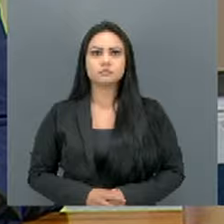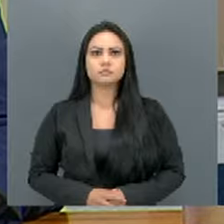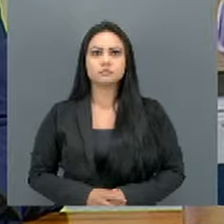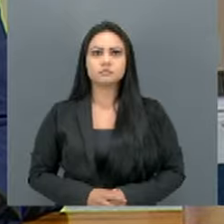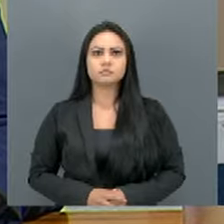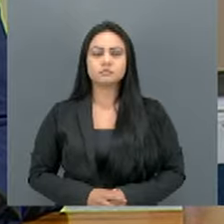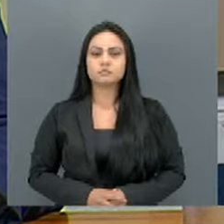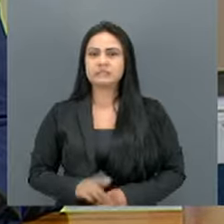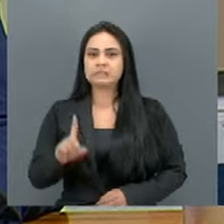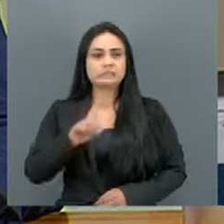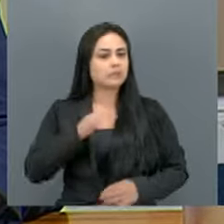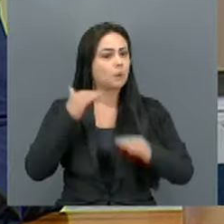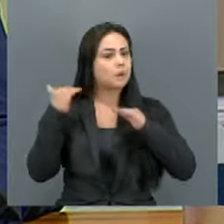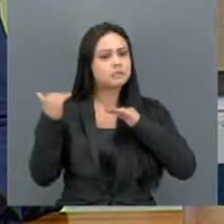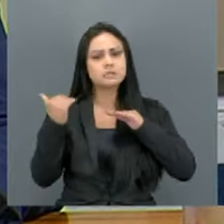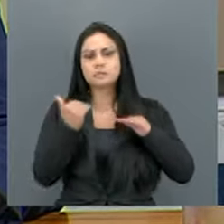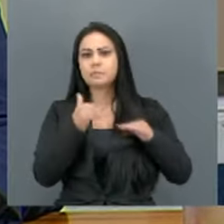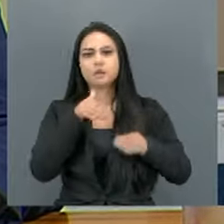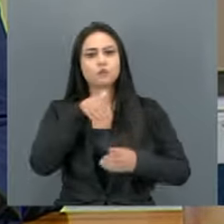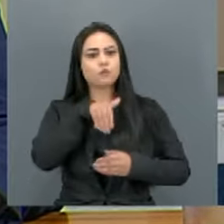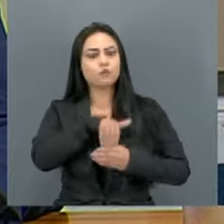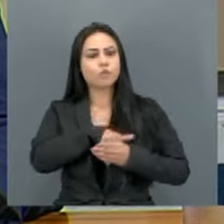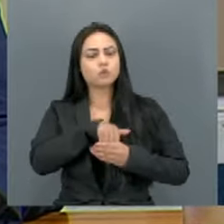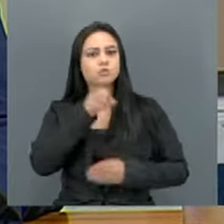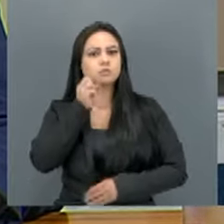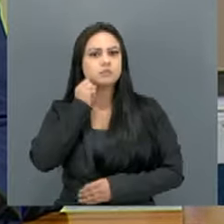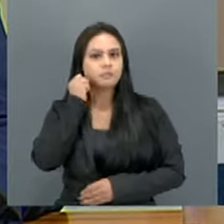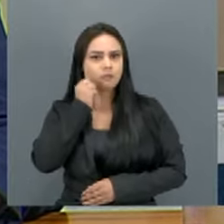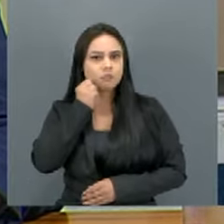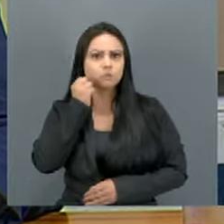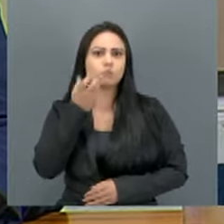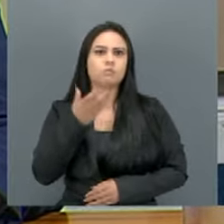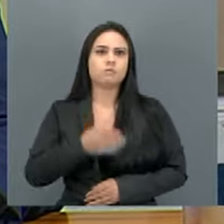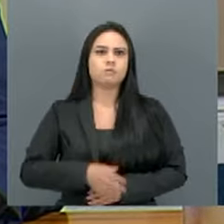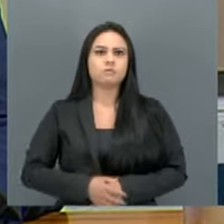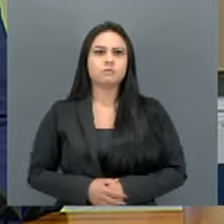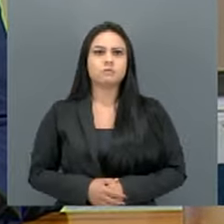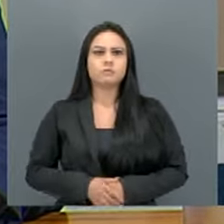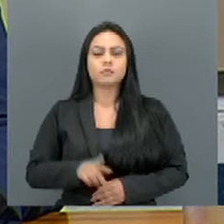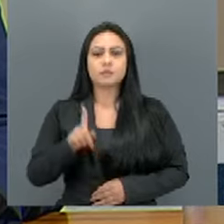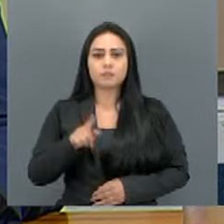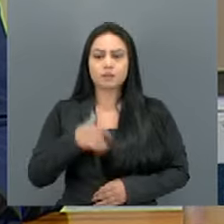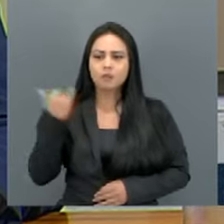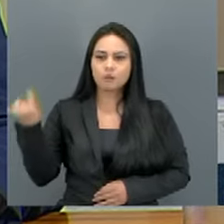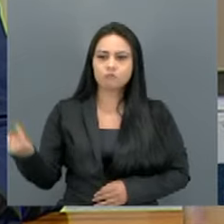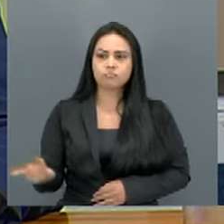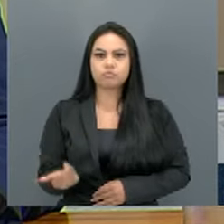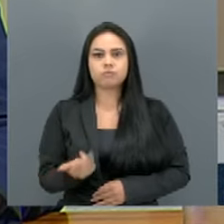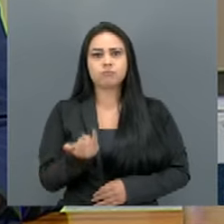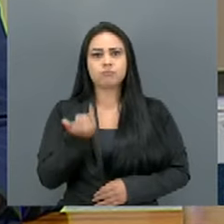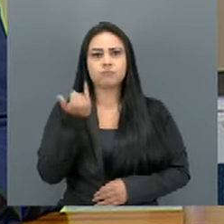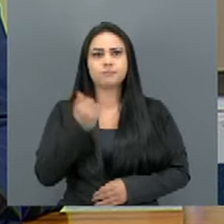que não respeita o voto do nosso senador, que é sagrado.